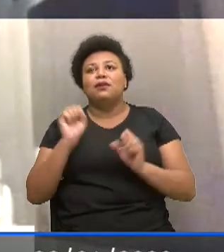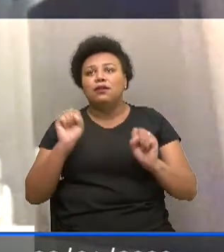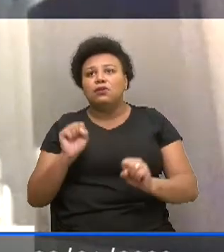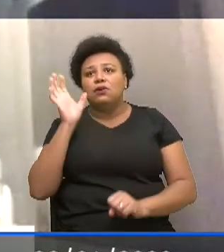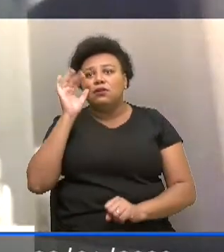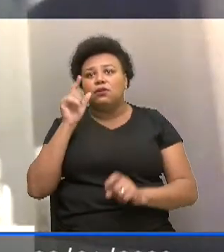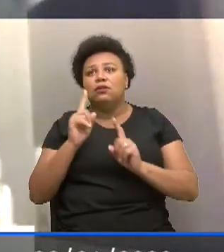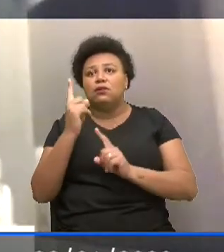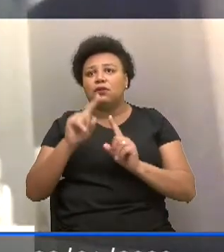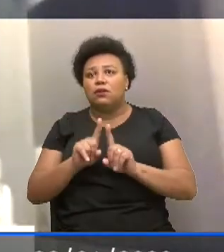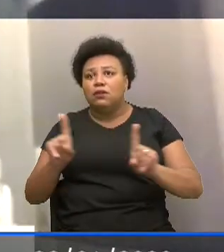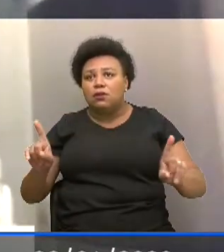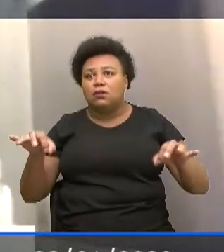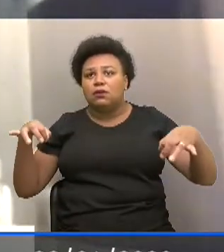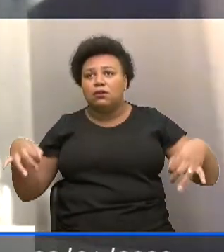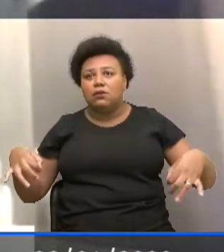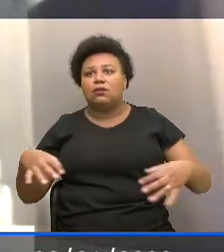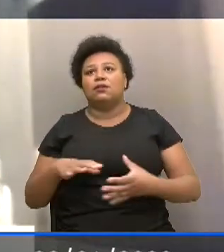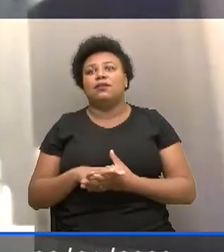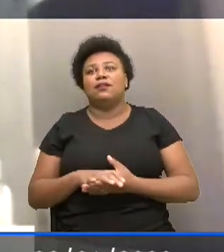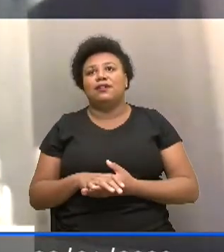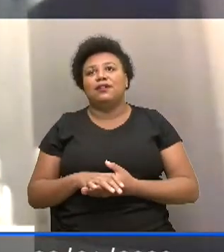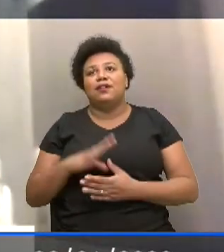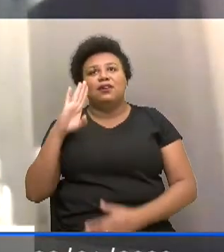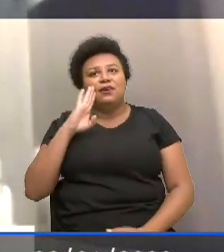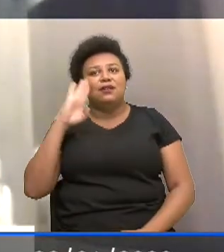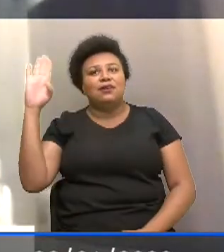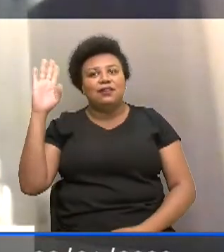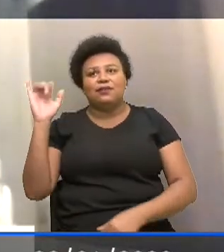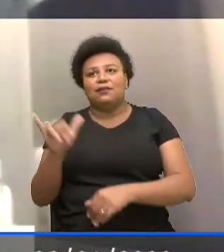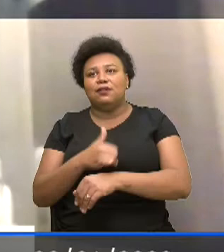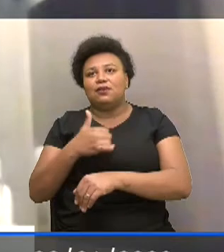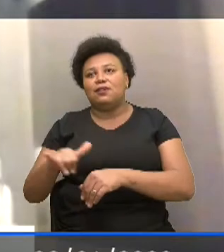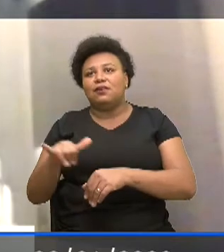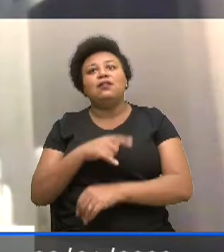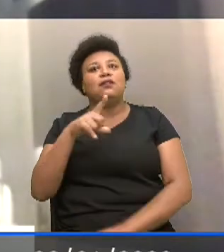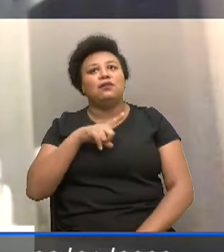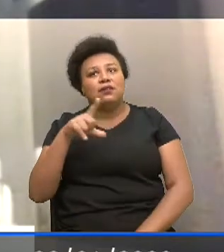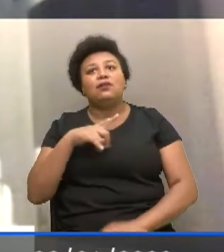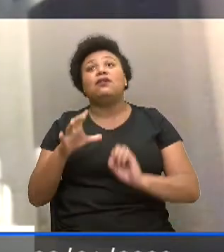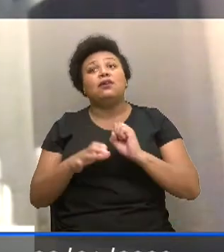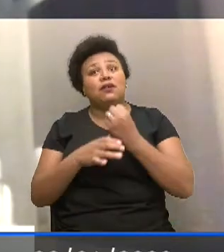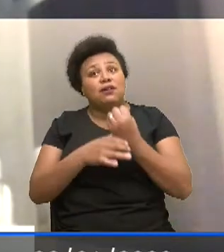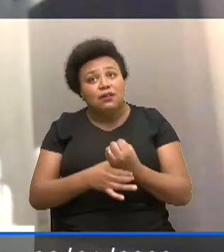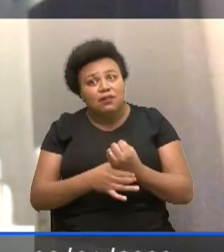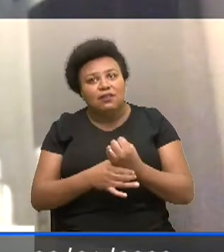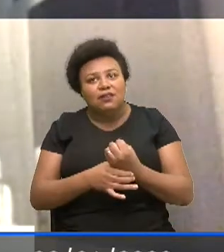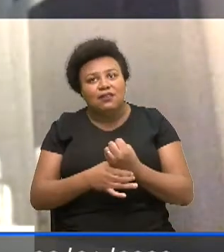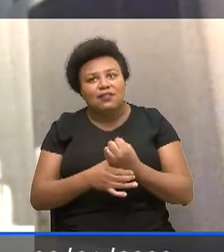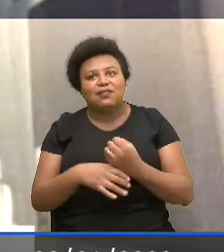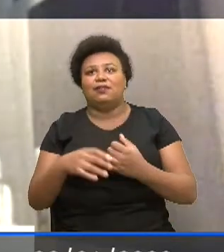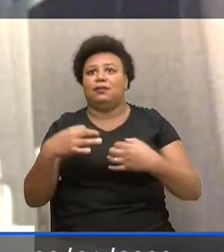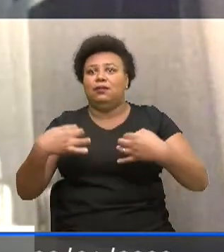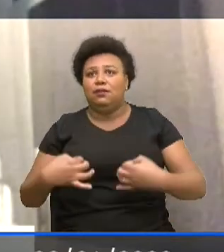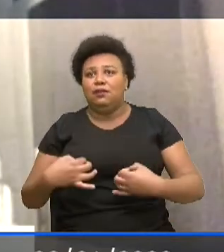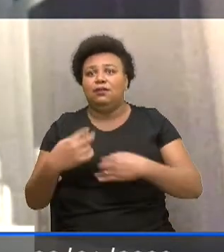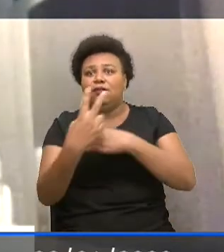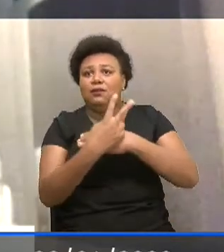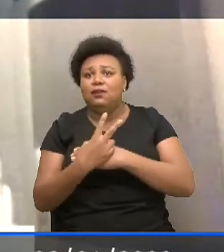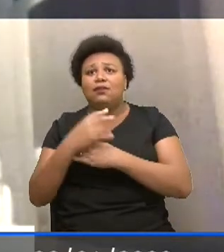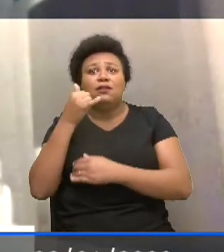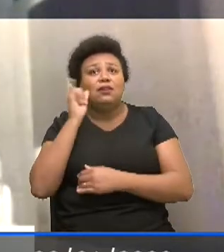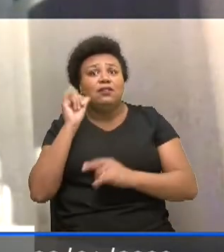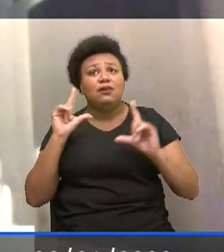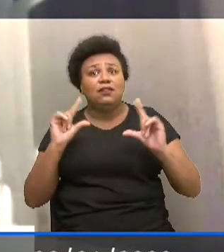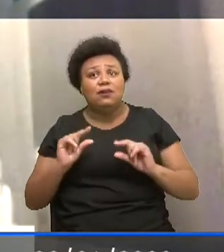observado. O distanciamento hoje é uma das principais armas que nós temos para garantir a inviabilidade, ou pelo menos reduzir a